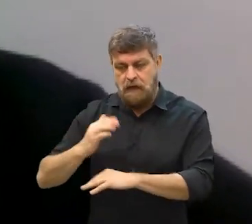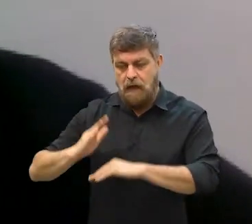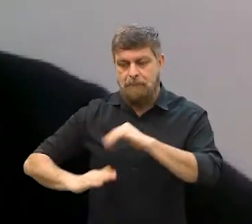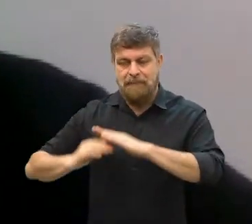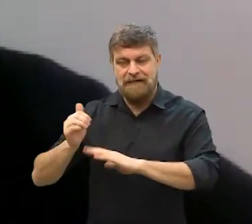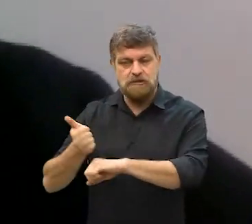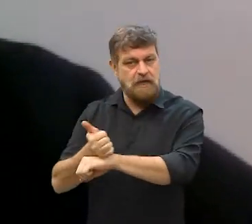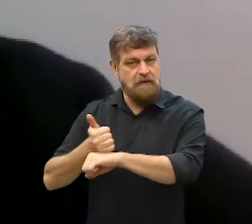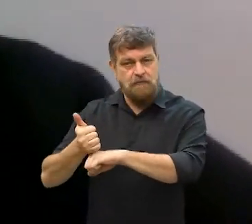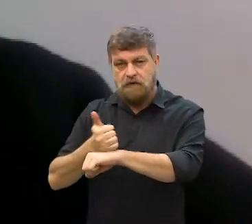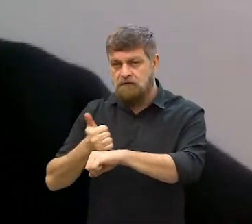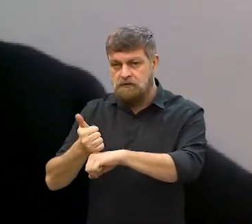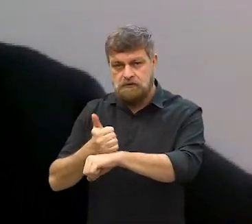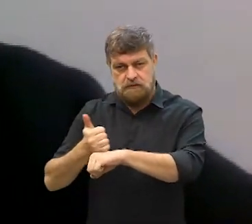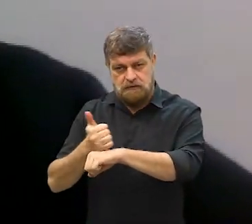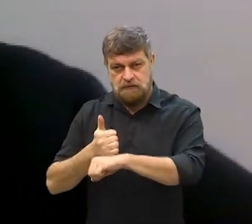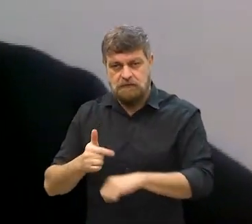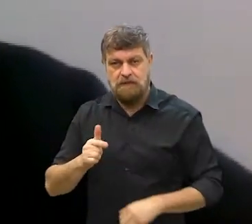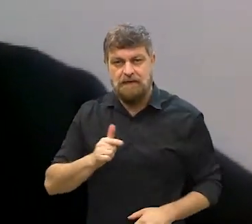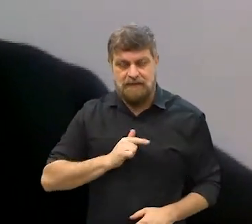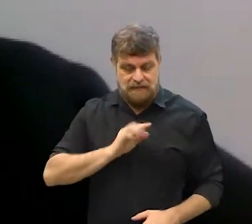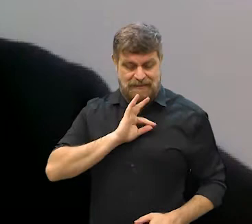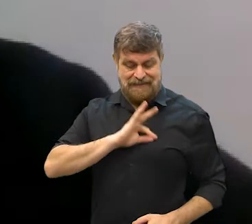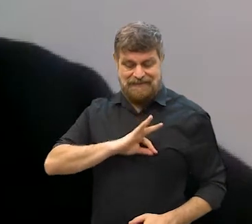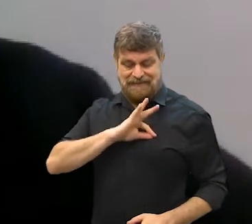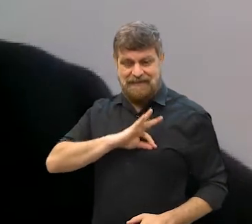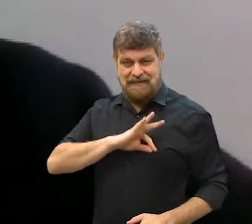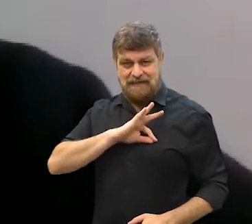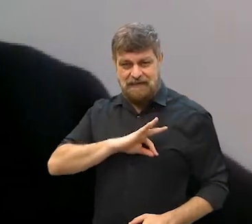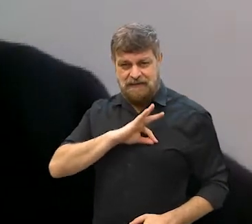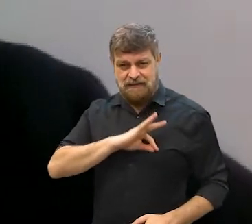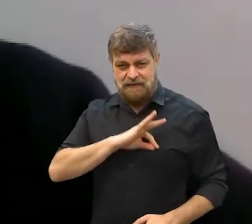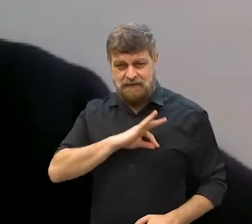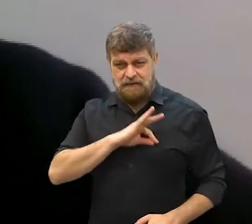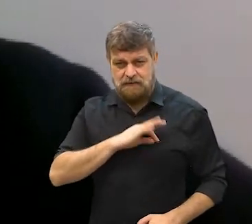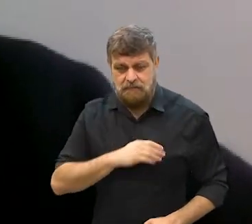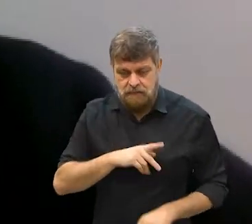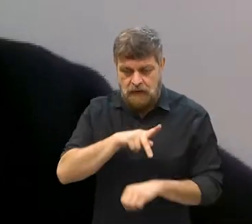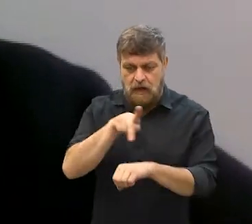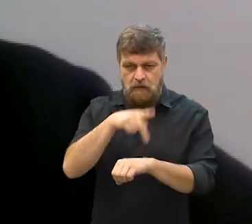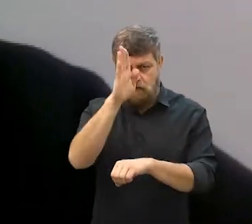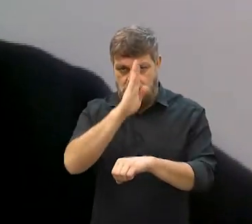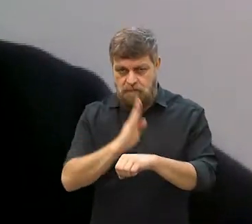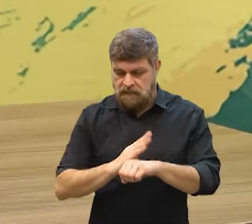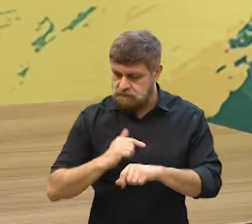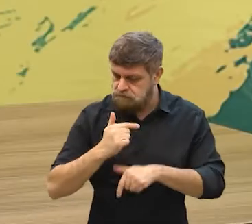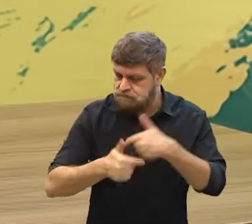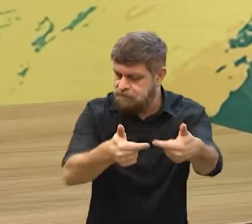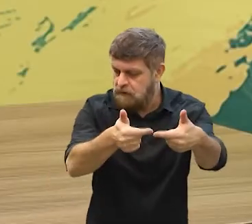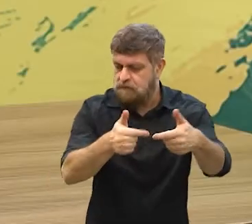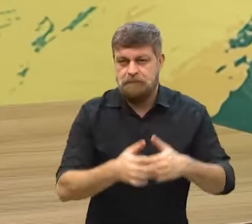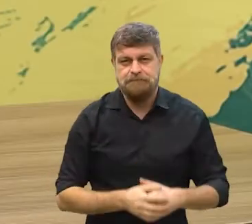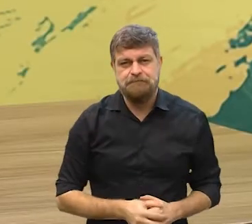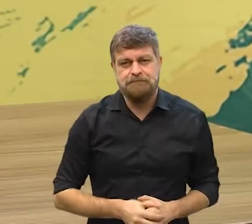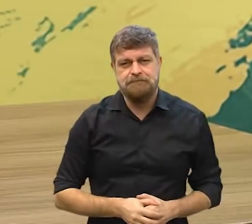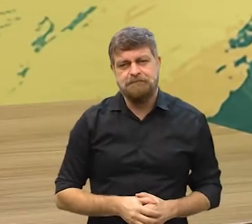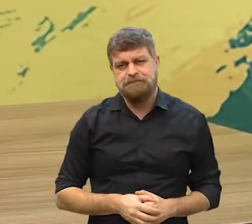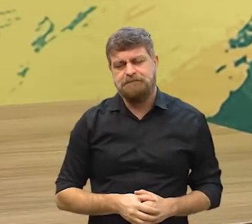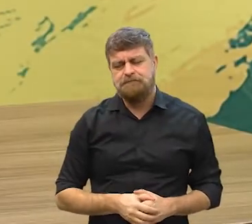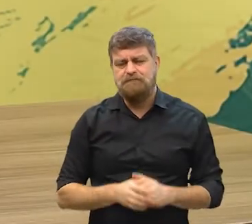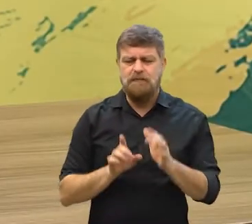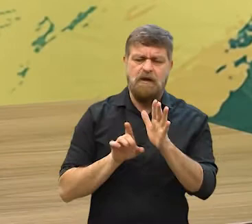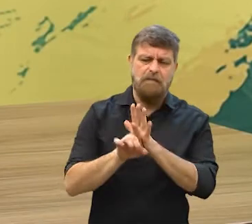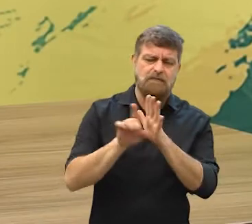atividade profissional, que garanta uma renda para contribuir com o país, tá certo? Professor Francisco, o senhor